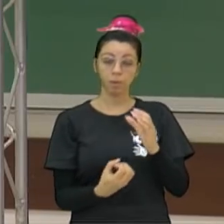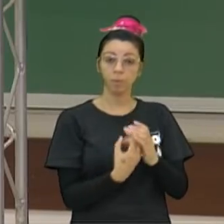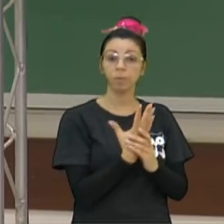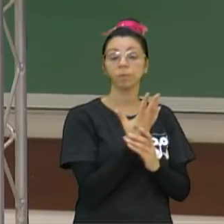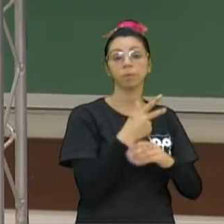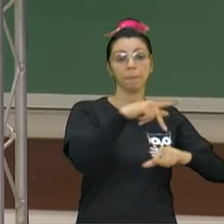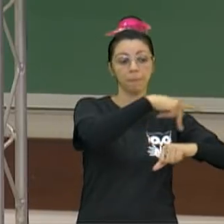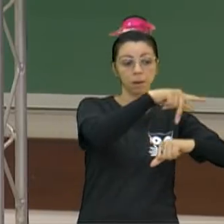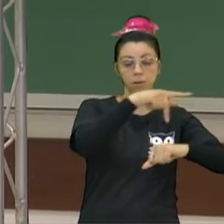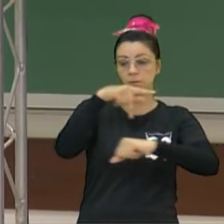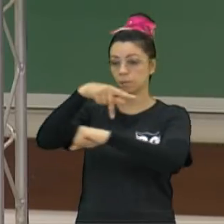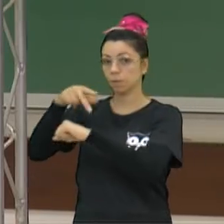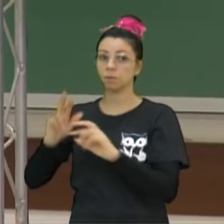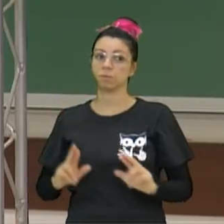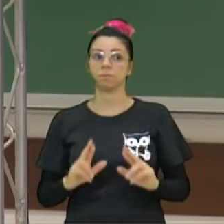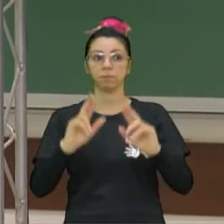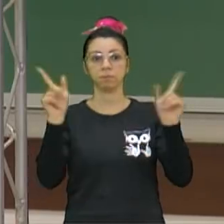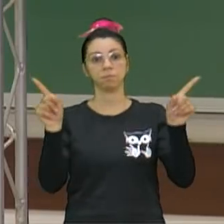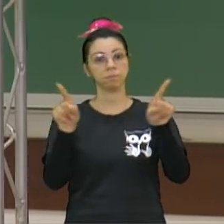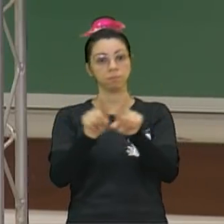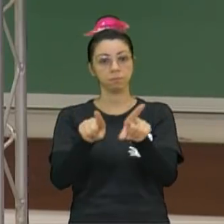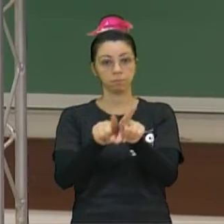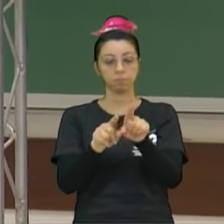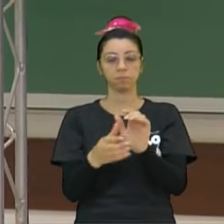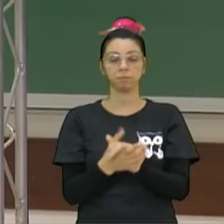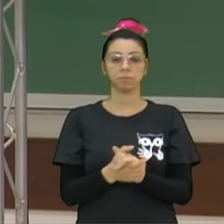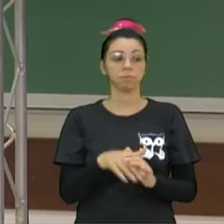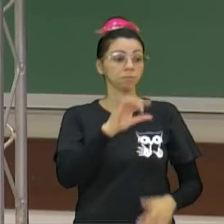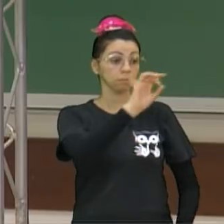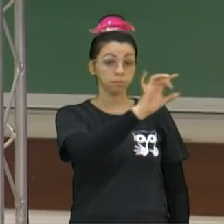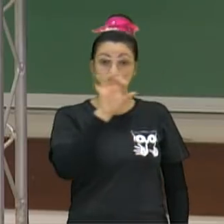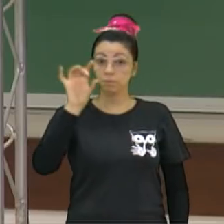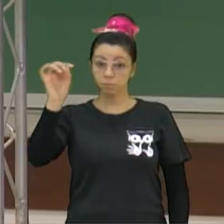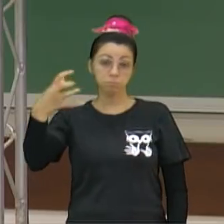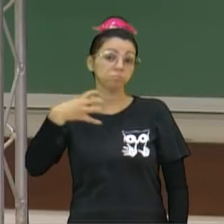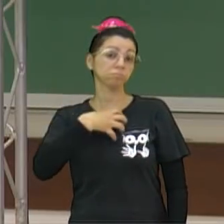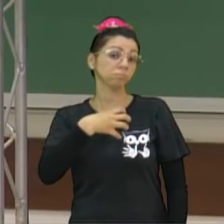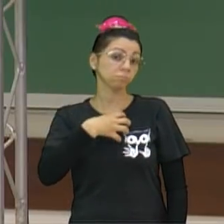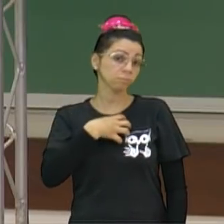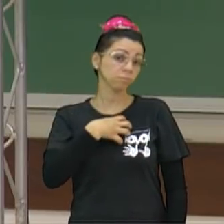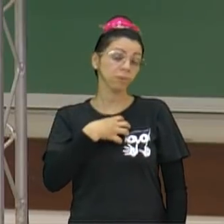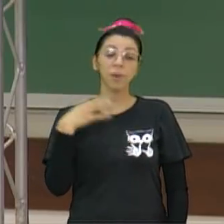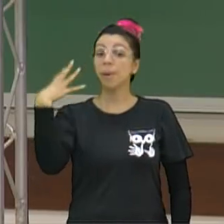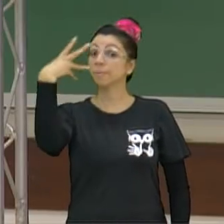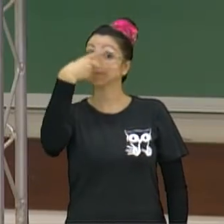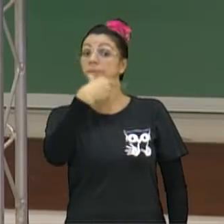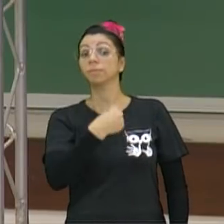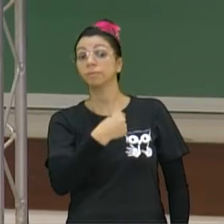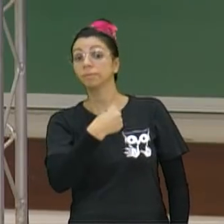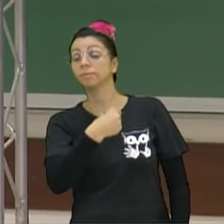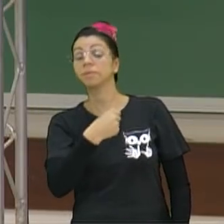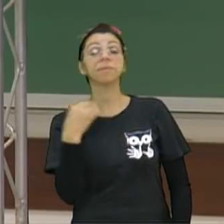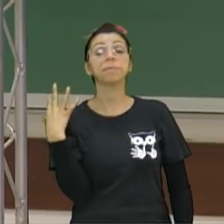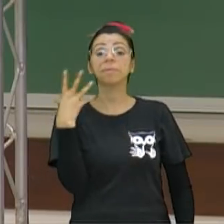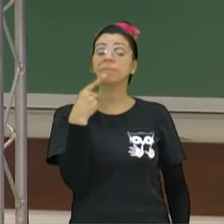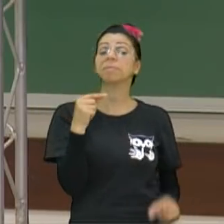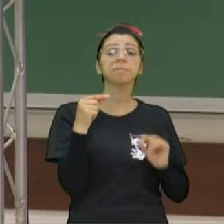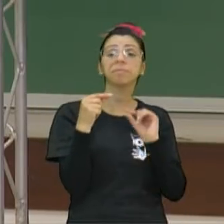de países diferentes, né? E cada qual, da sua maneira, tem a sua beleza, né? E essa